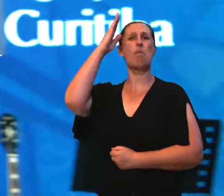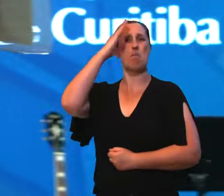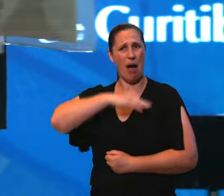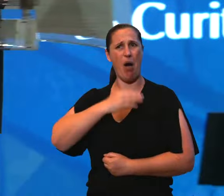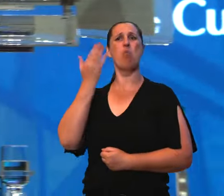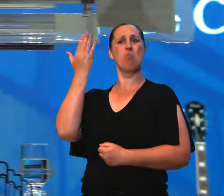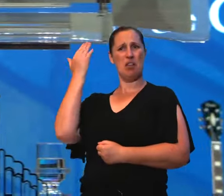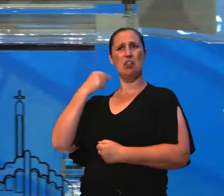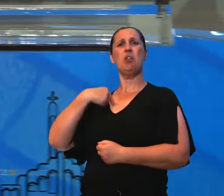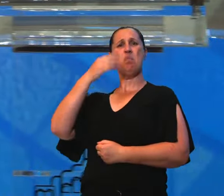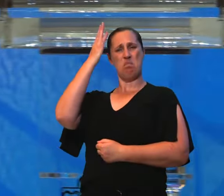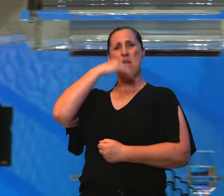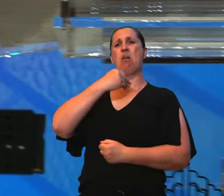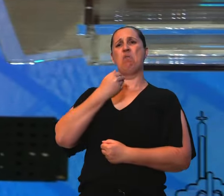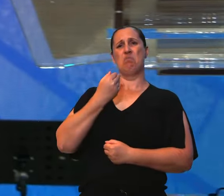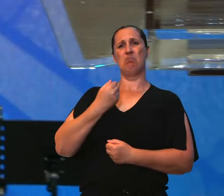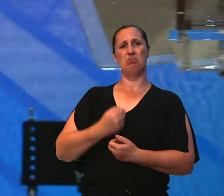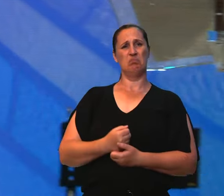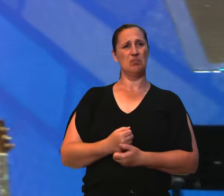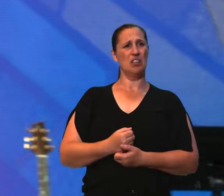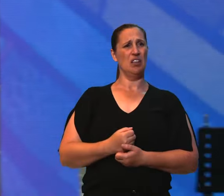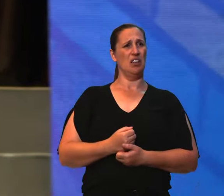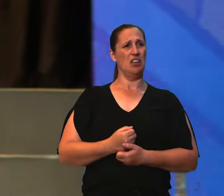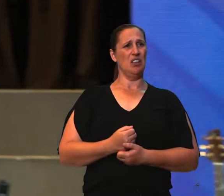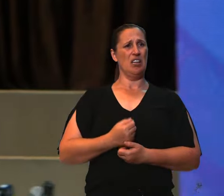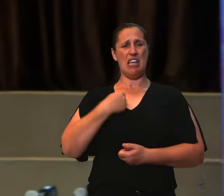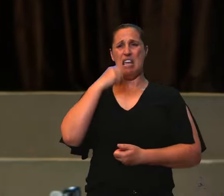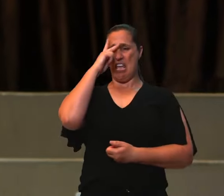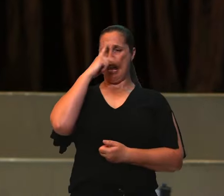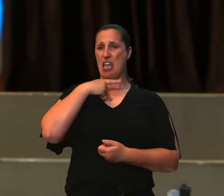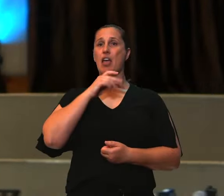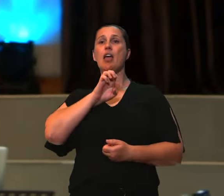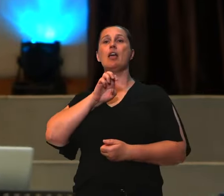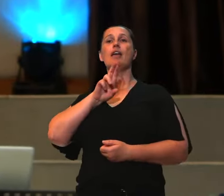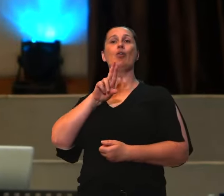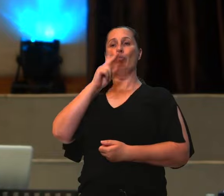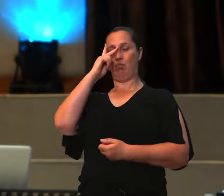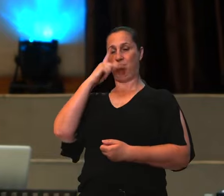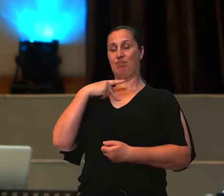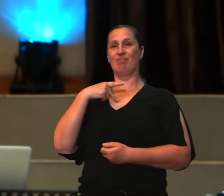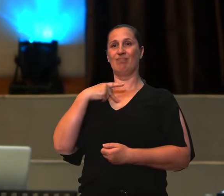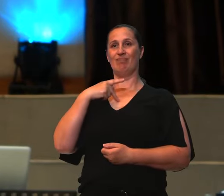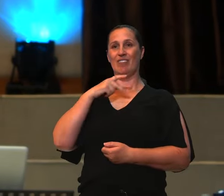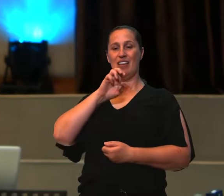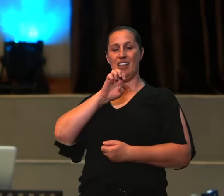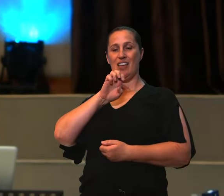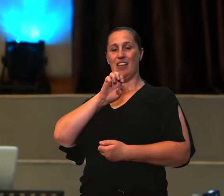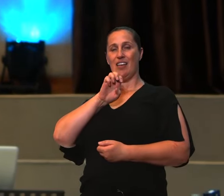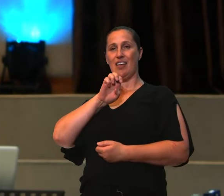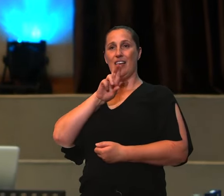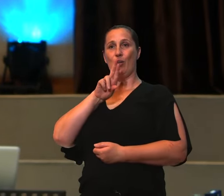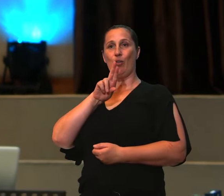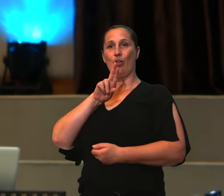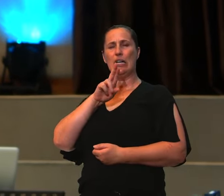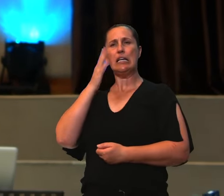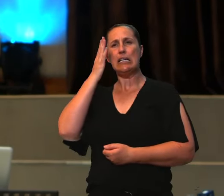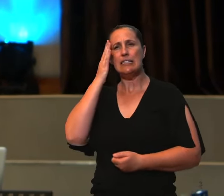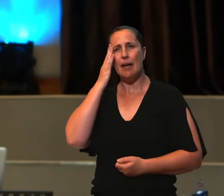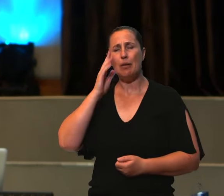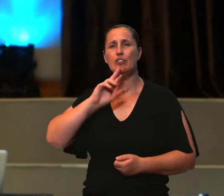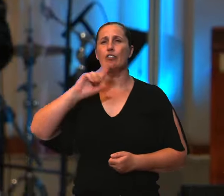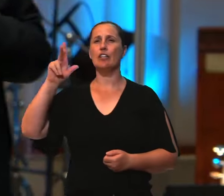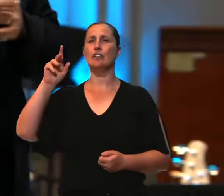muito mal não me interessava os outros interessava eu eu era Absolut Você sabe qual é a diferença entre Adão antes de pecar e